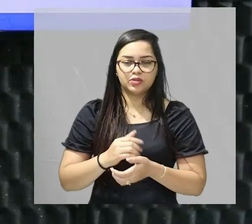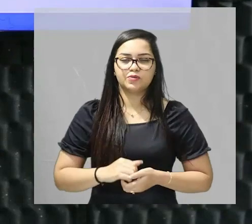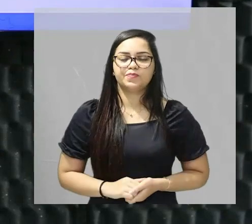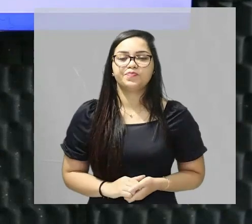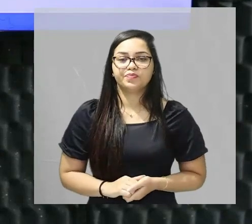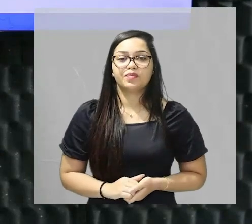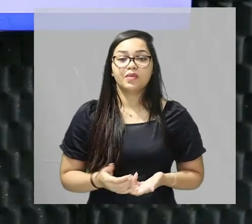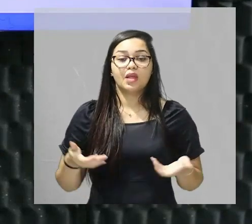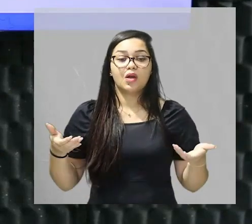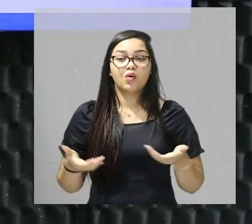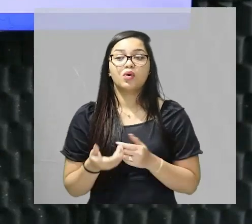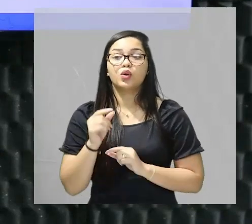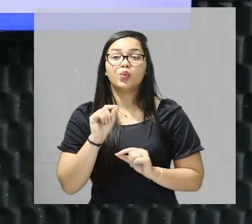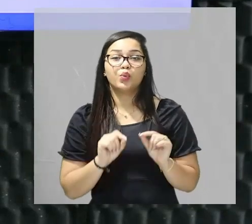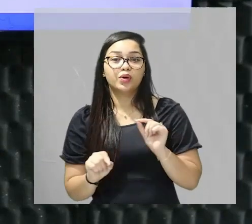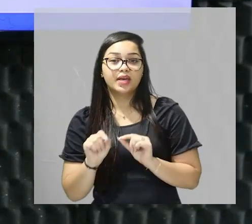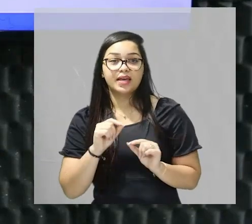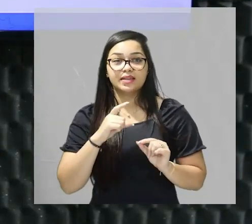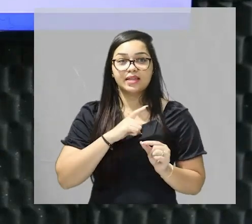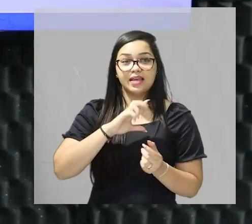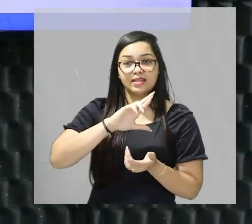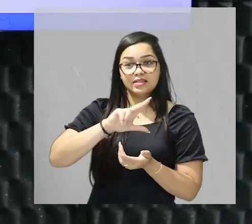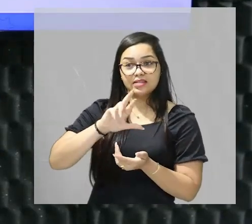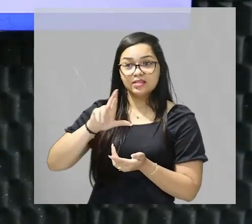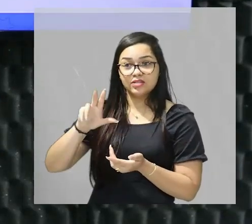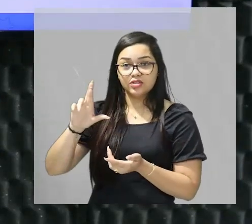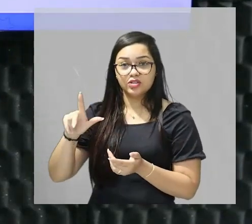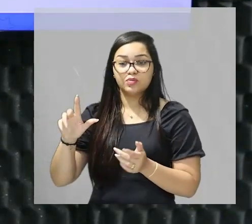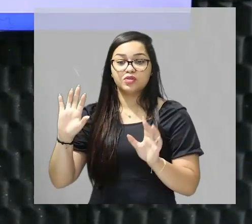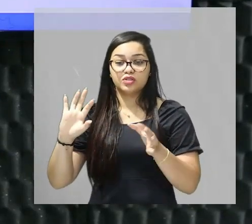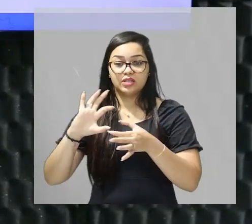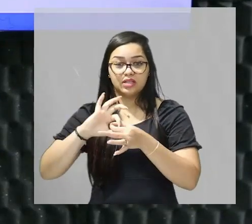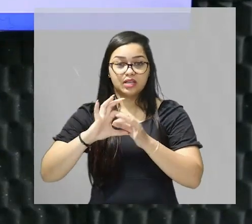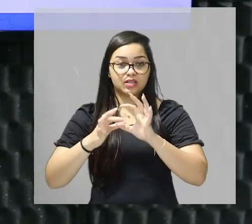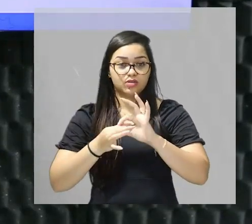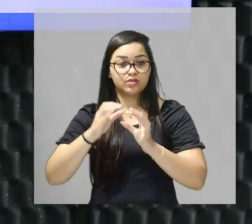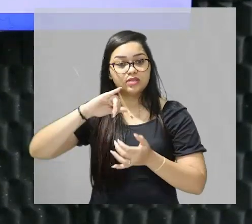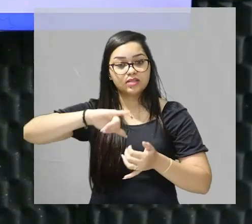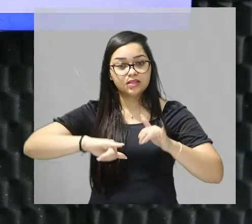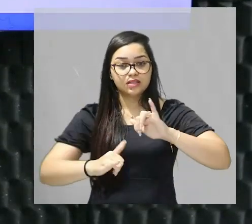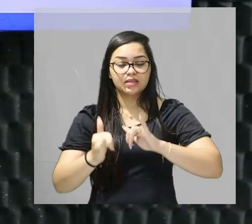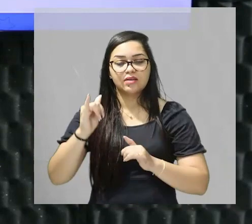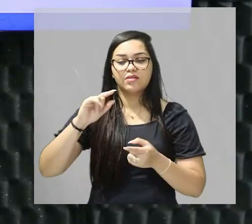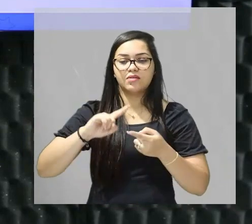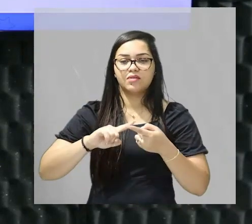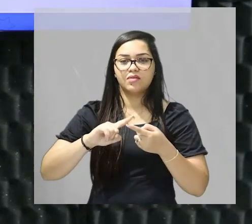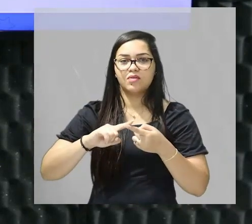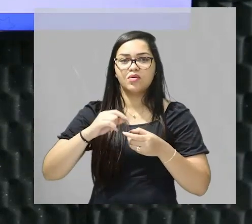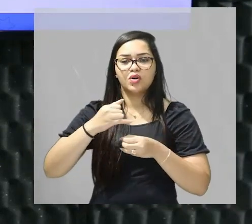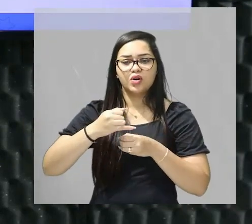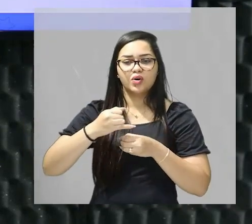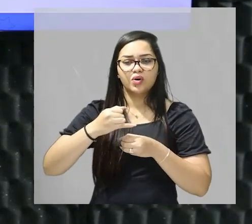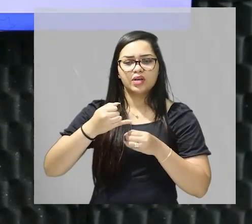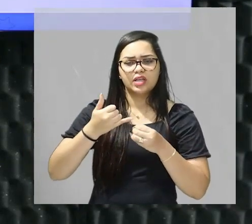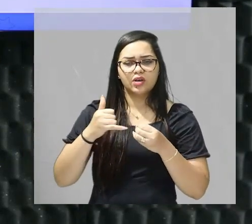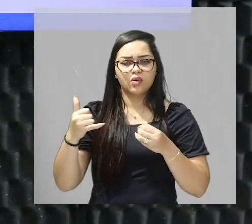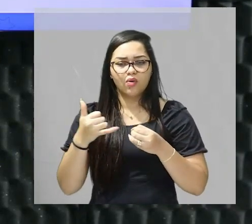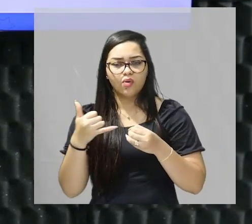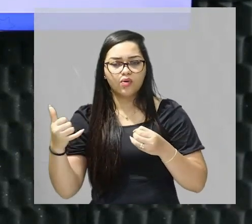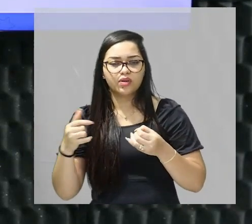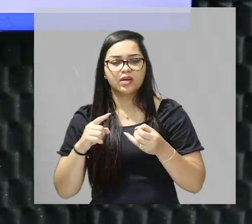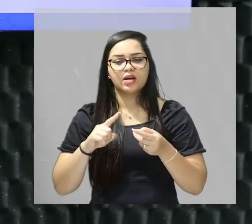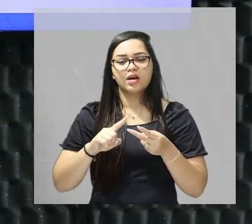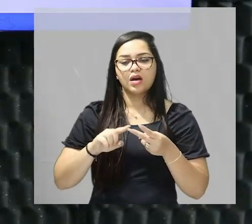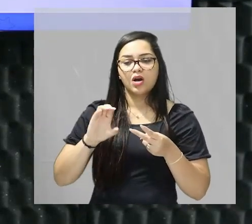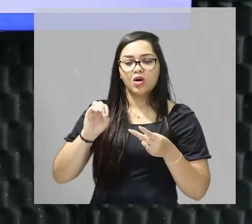Vamos estar abordando os diversos tipos de ligações químicas, ligação iônica, ligação covalente, ligação metálica